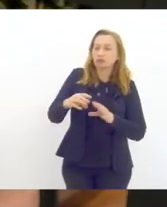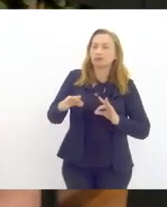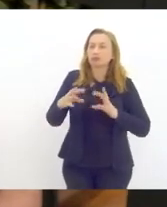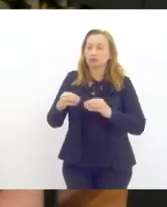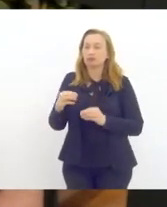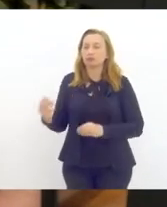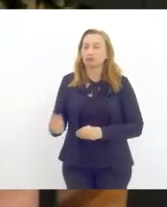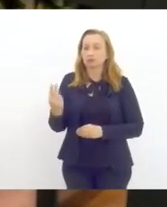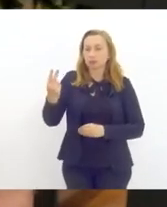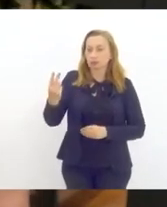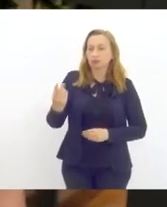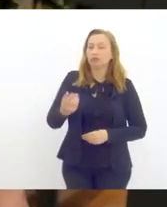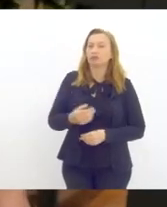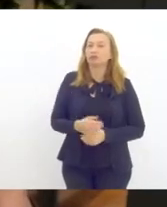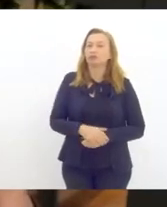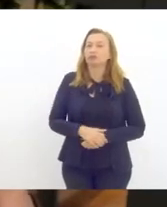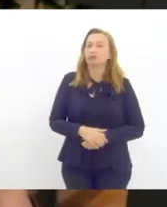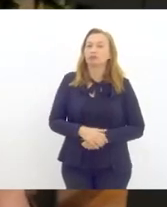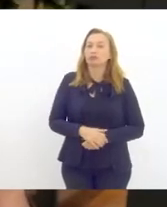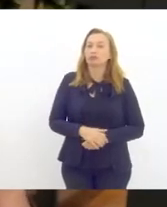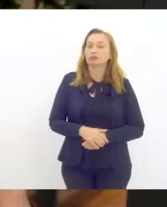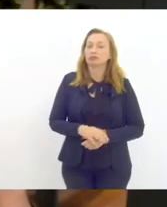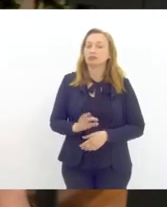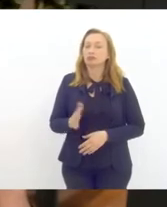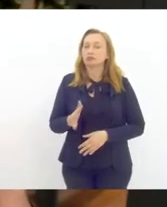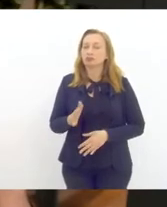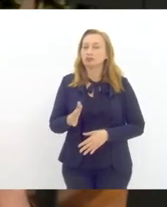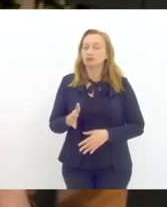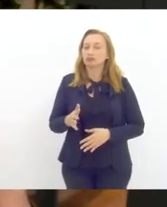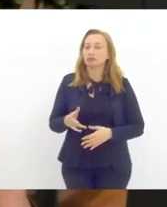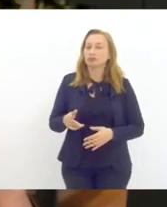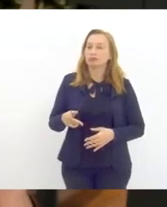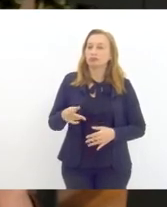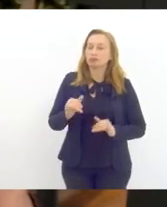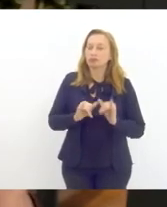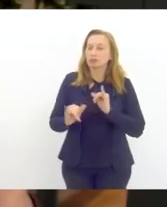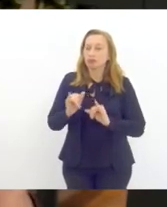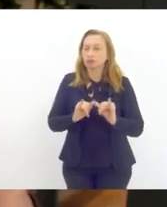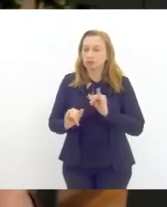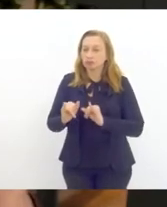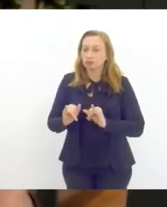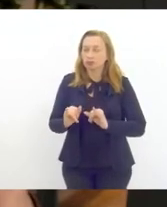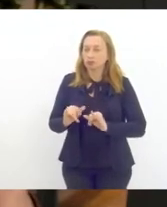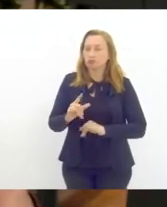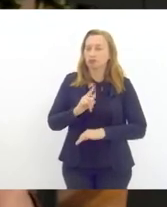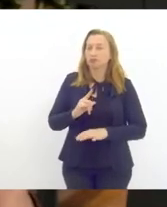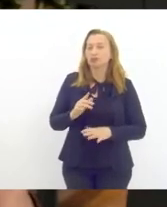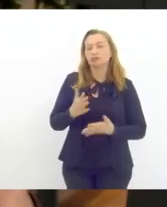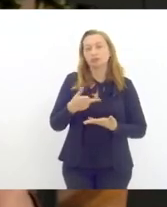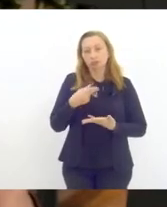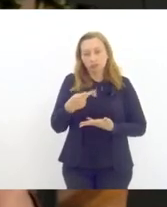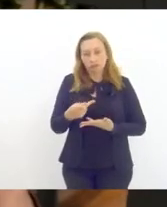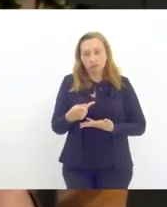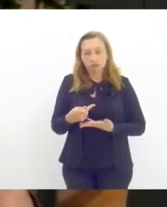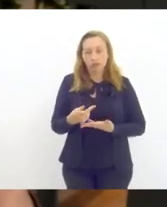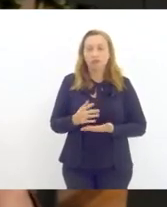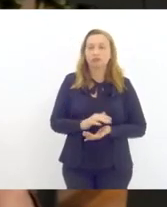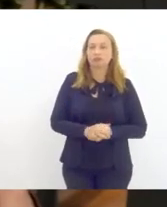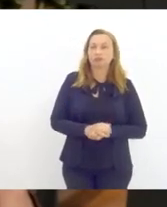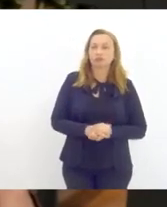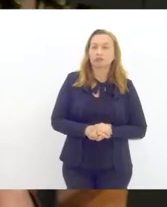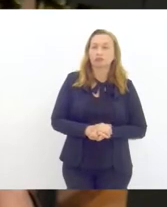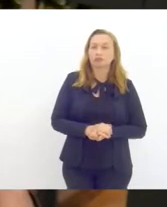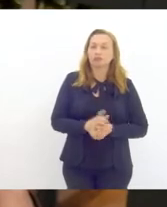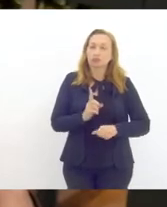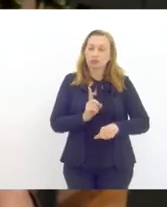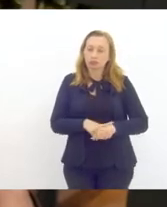valores monetários para que sejam estimados esses valores. Eu diria que, tendo em vista assim, o tempo